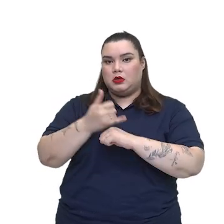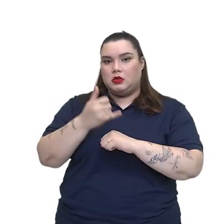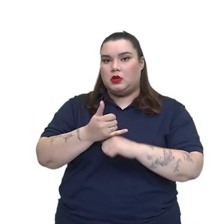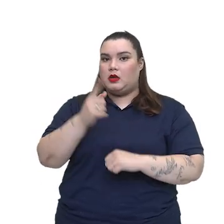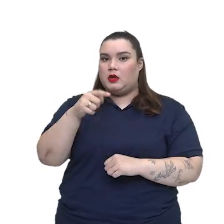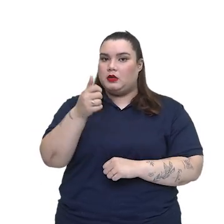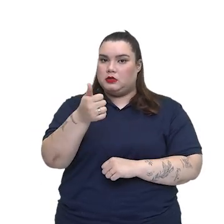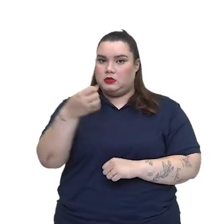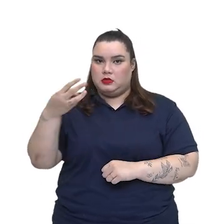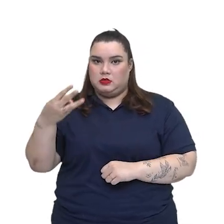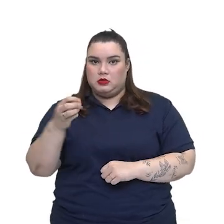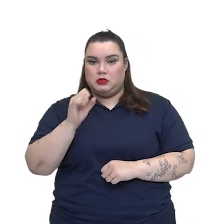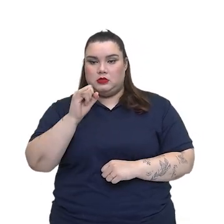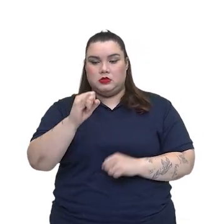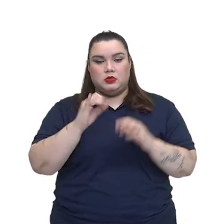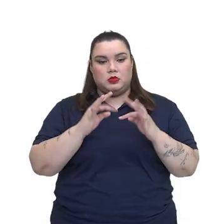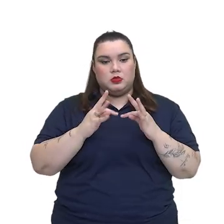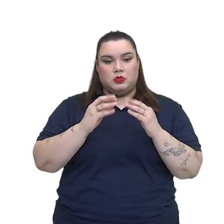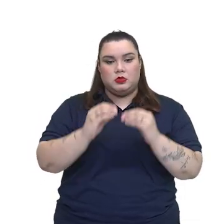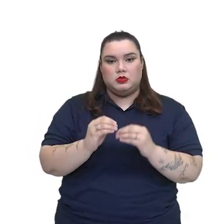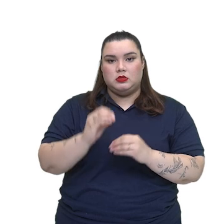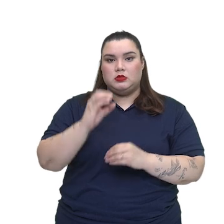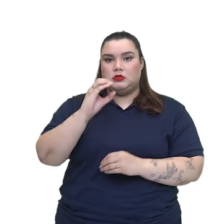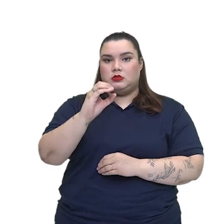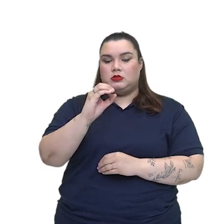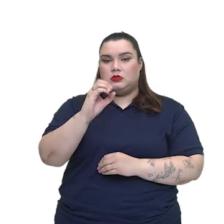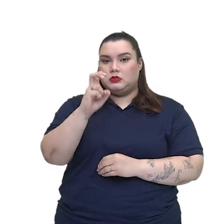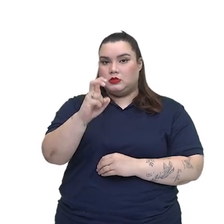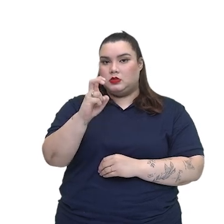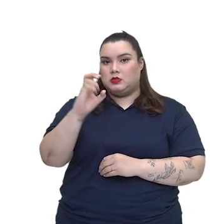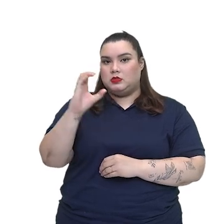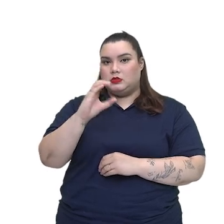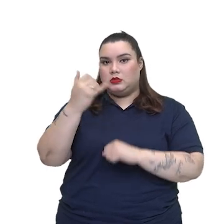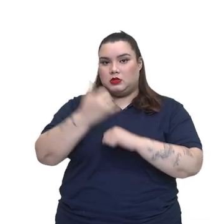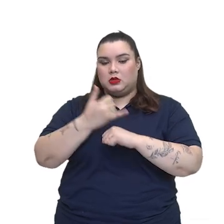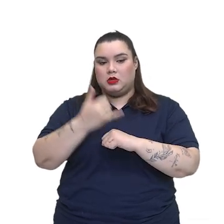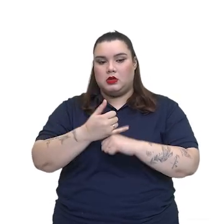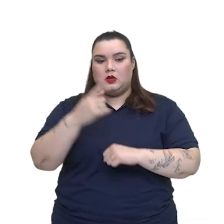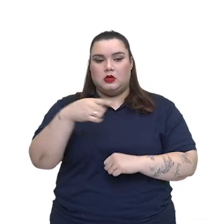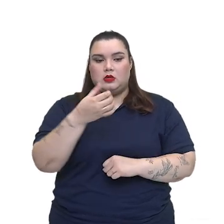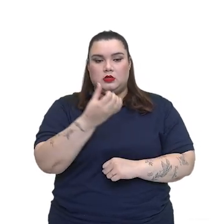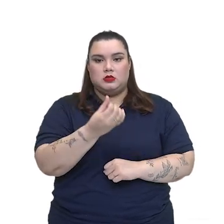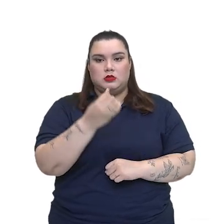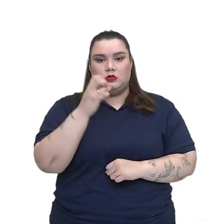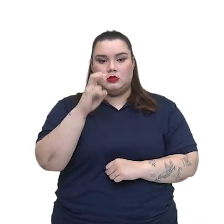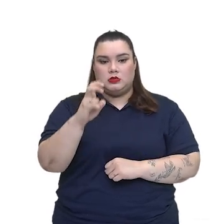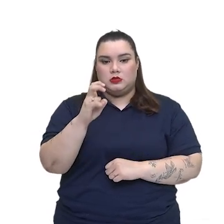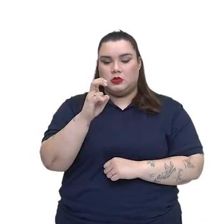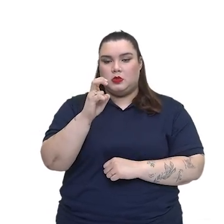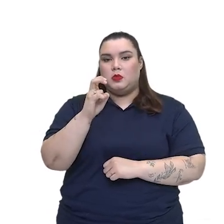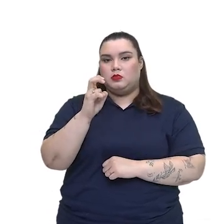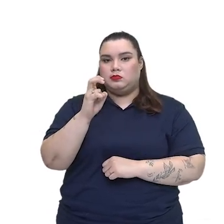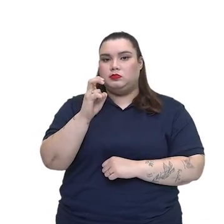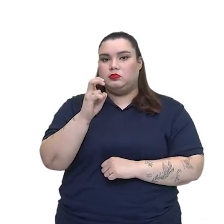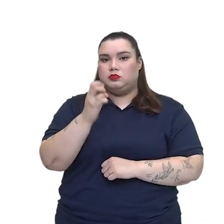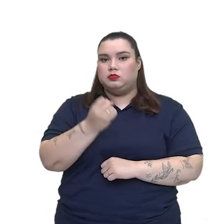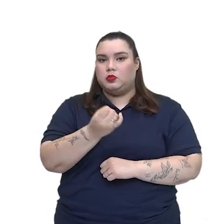3 moedas. E se todas as moedas forem de 5 centavos, vão ser 65